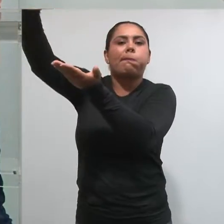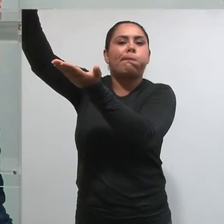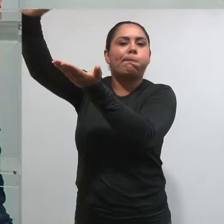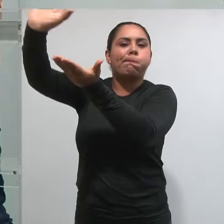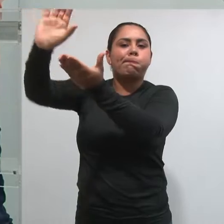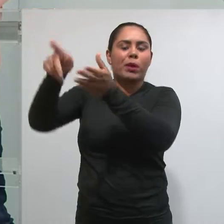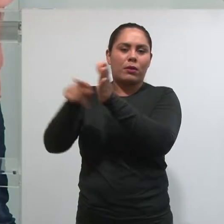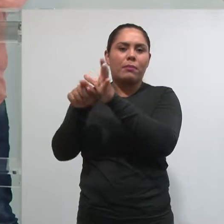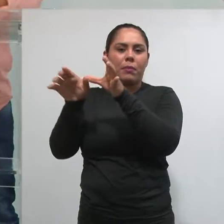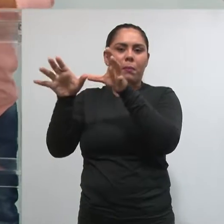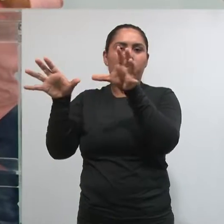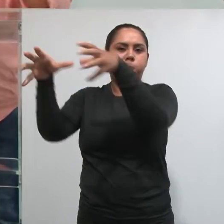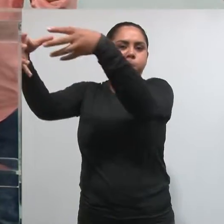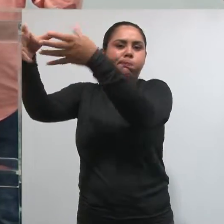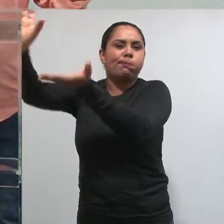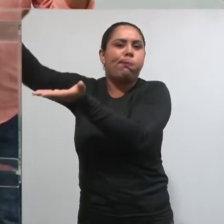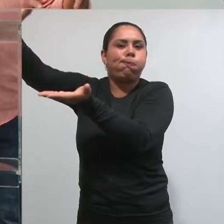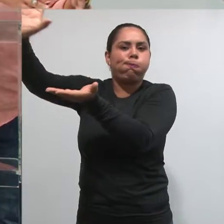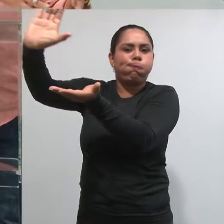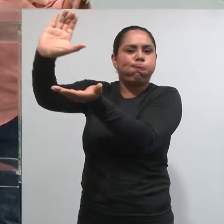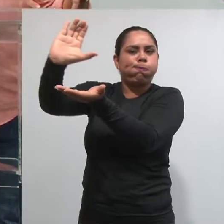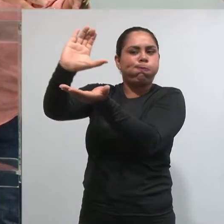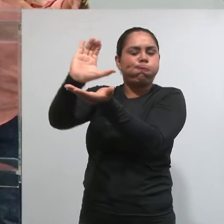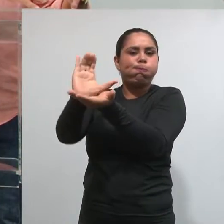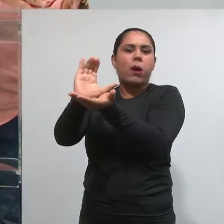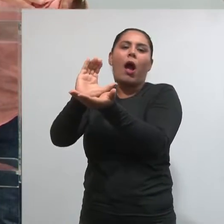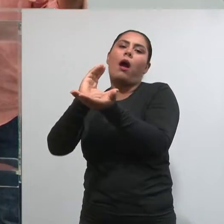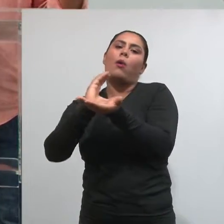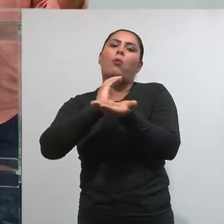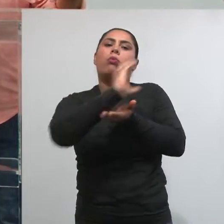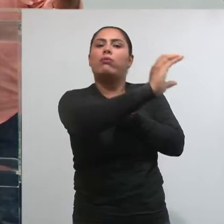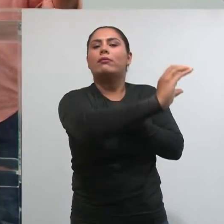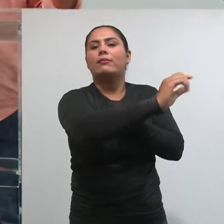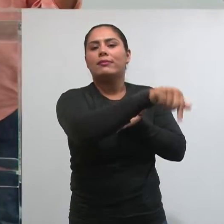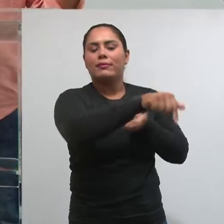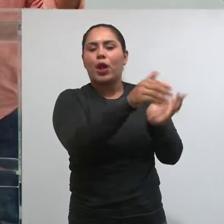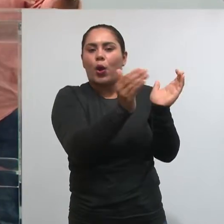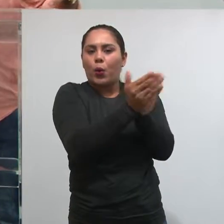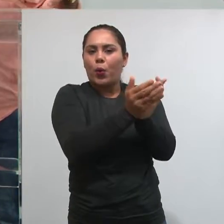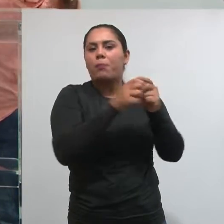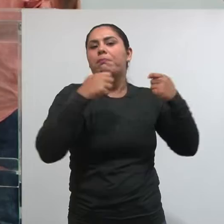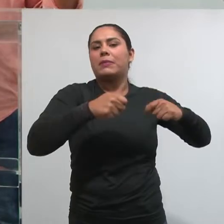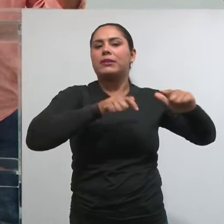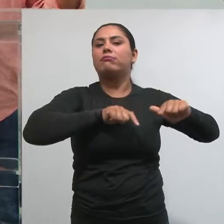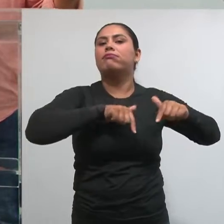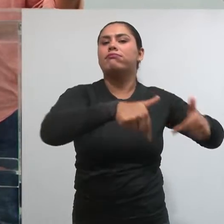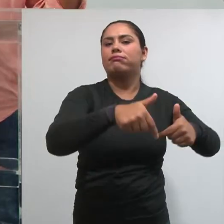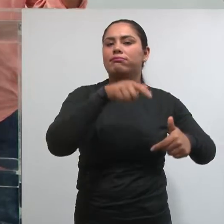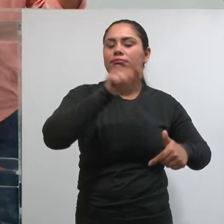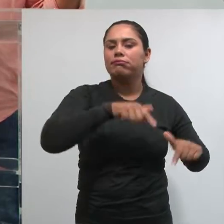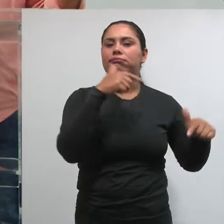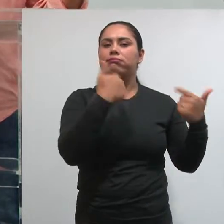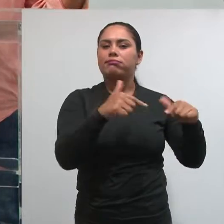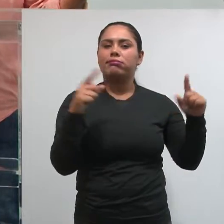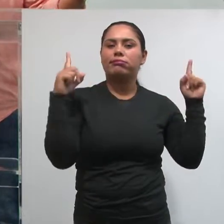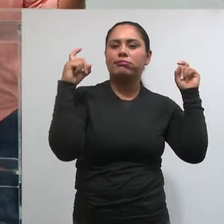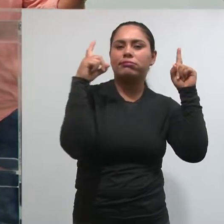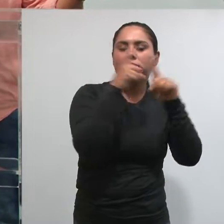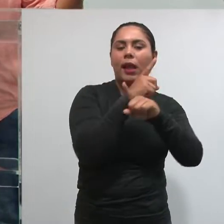mundo, né, para direcionar para um grupo específico que tem uma demanda específica e